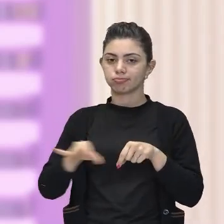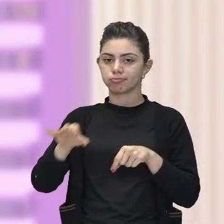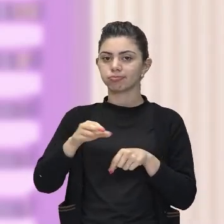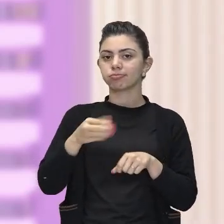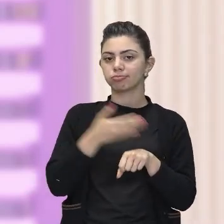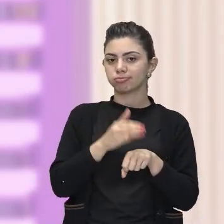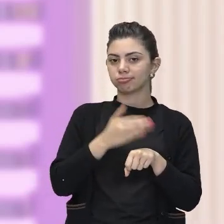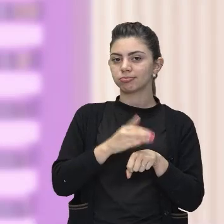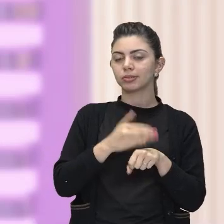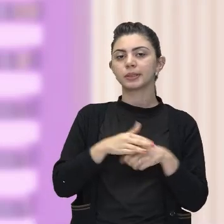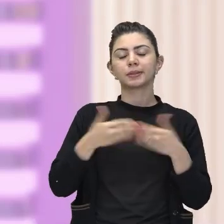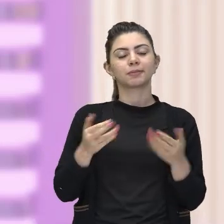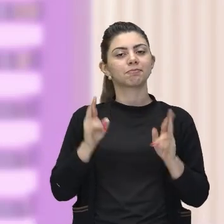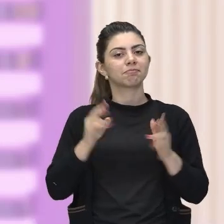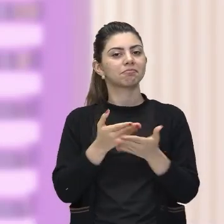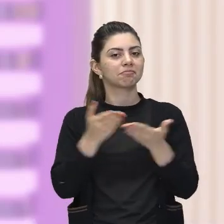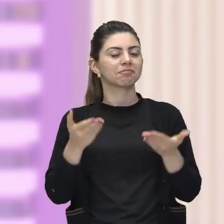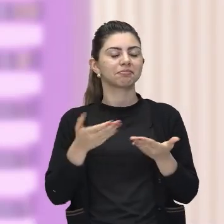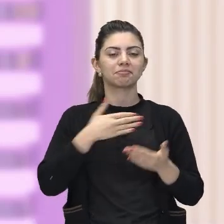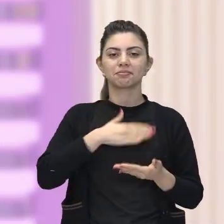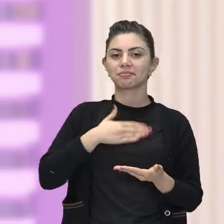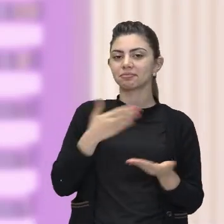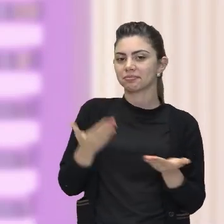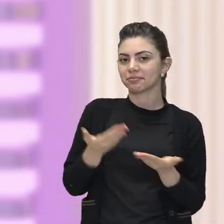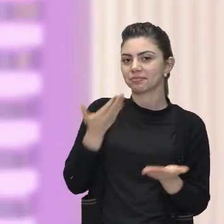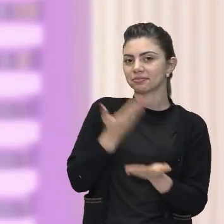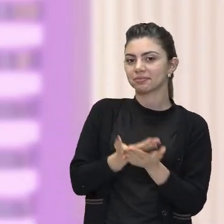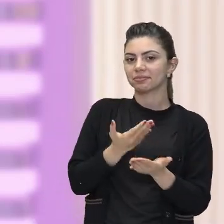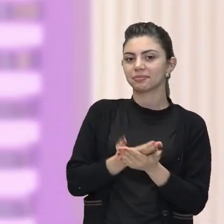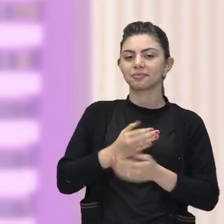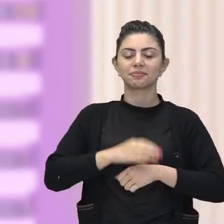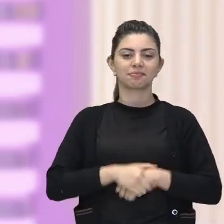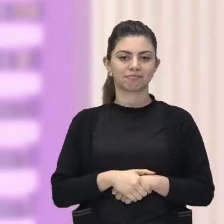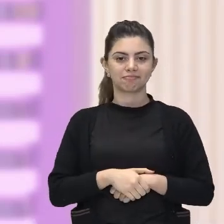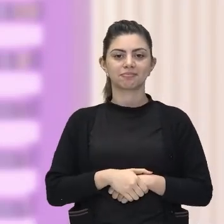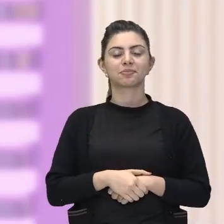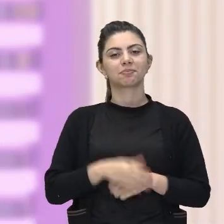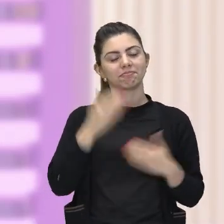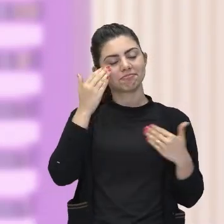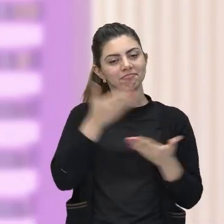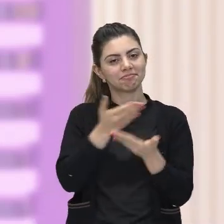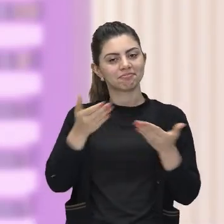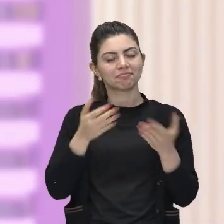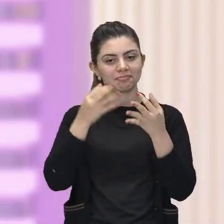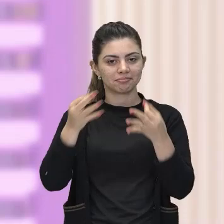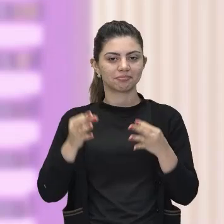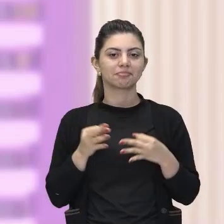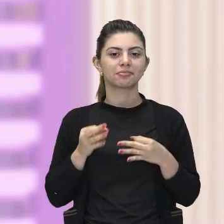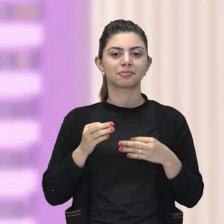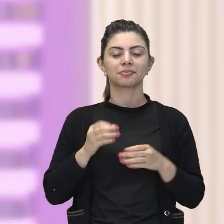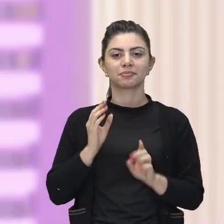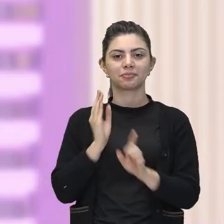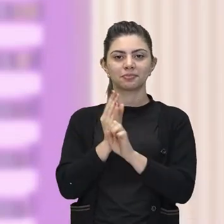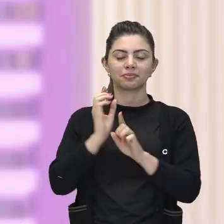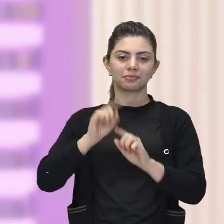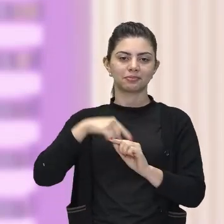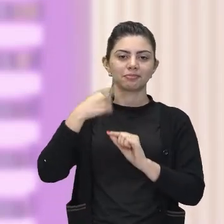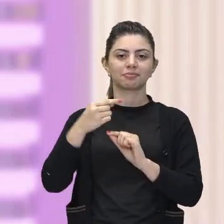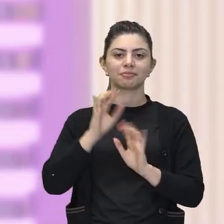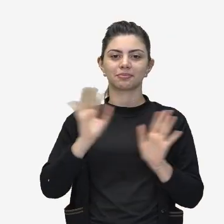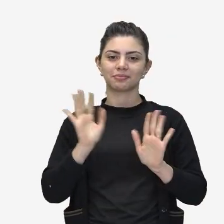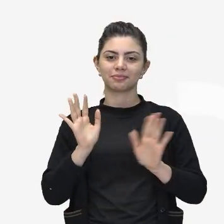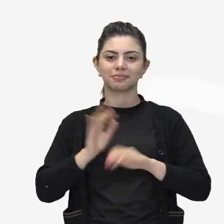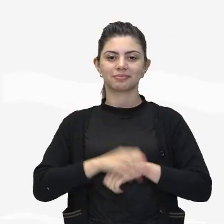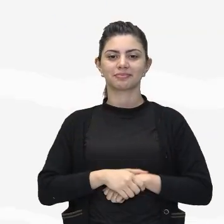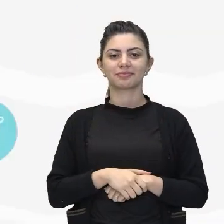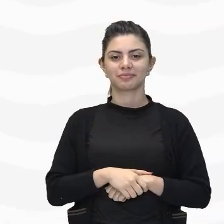bom? Espero que vocês tenham gostado e compreendido aqui a aula. Muito obrigado pela atenção e a gente se encontra numa próxima oportunidade.